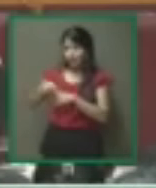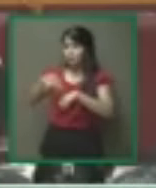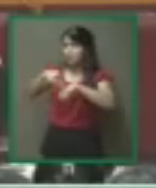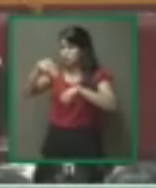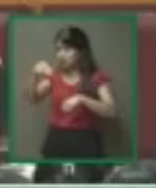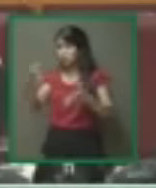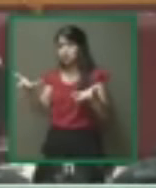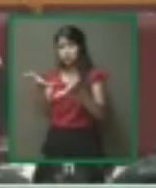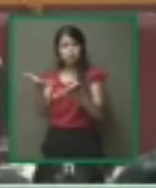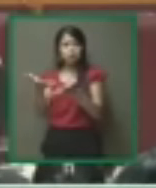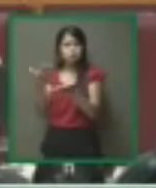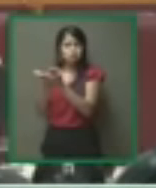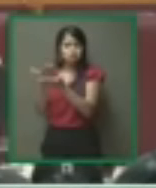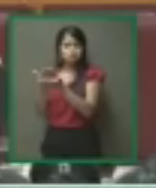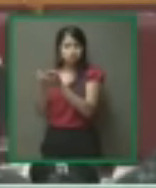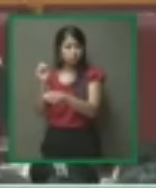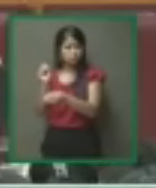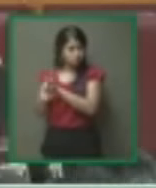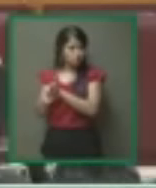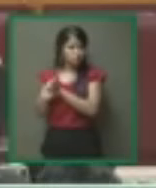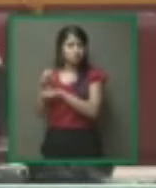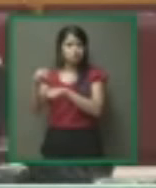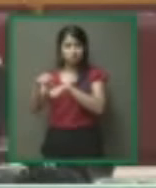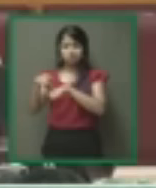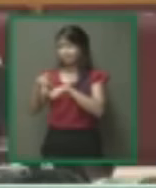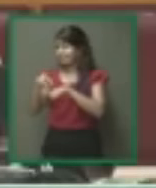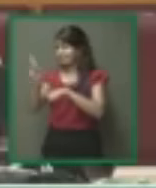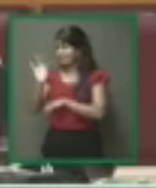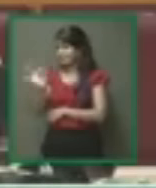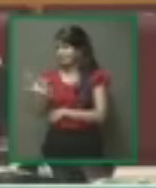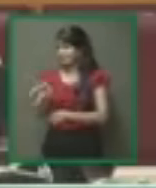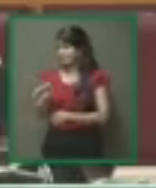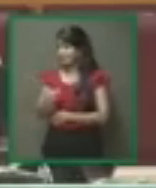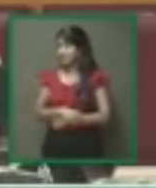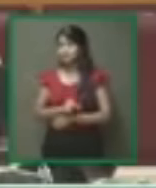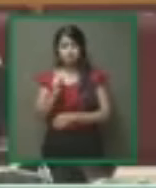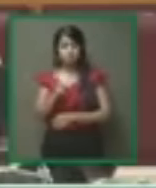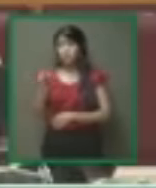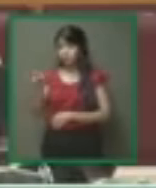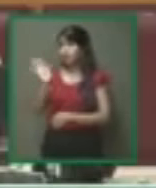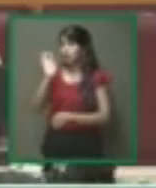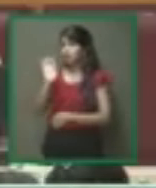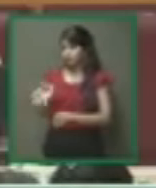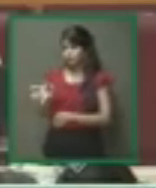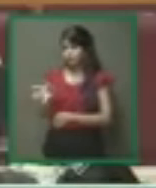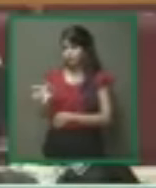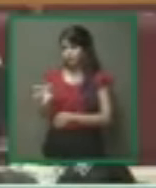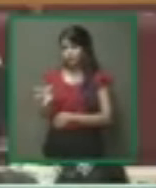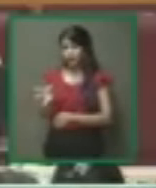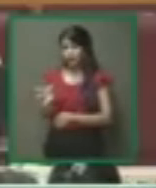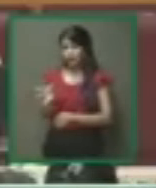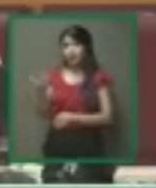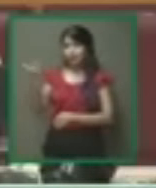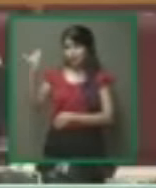e agora está pleiteando doutorado. Ok. O senhor já respondeu a outro